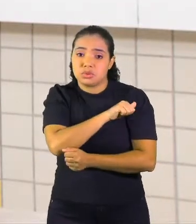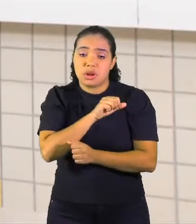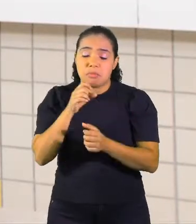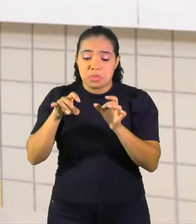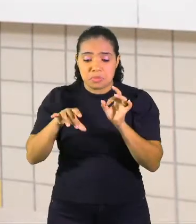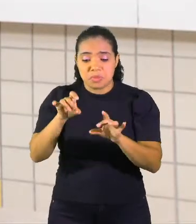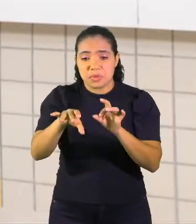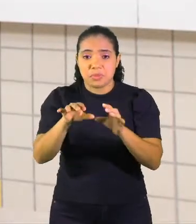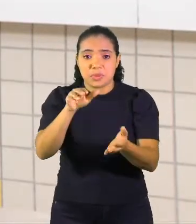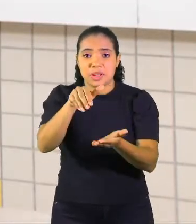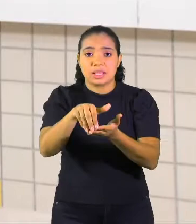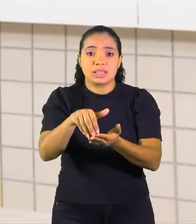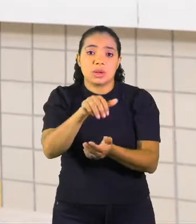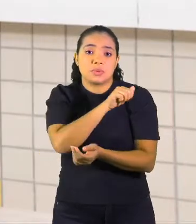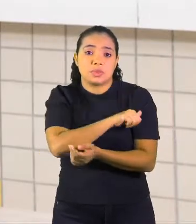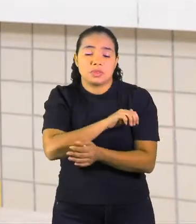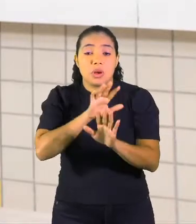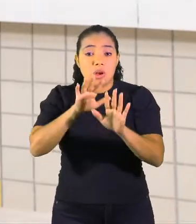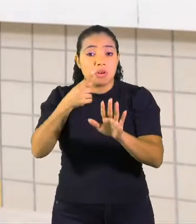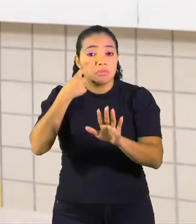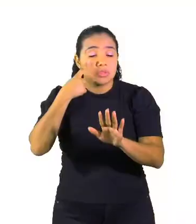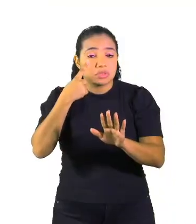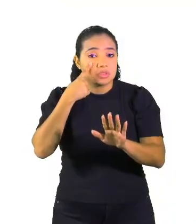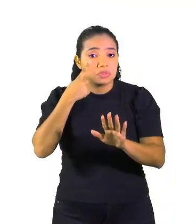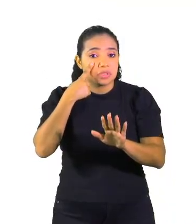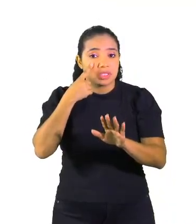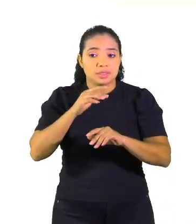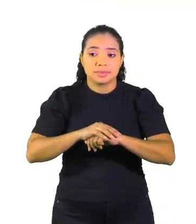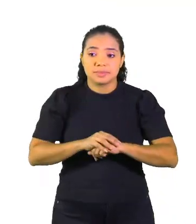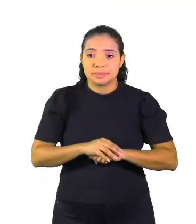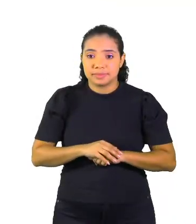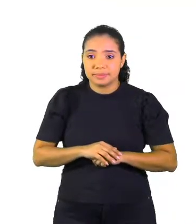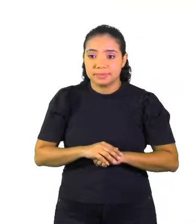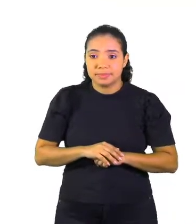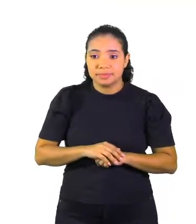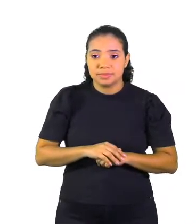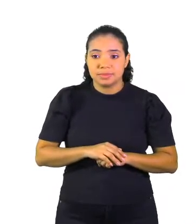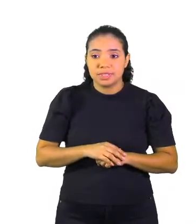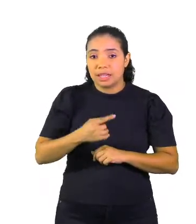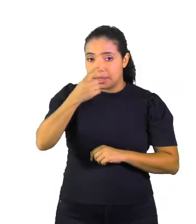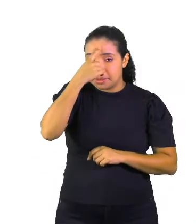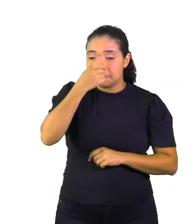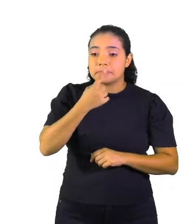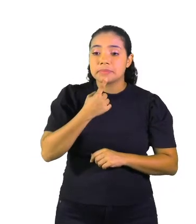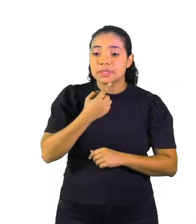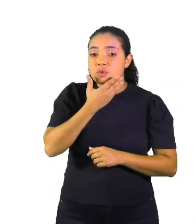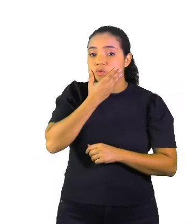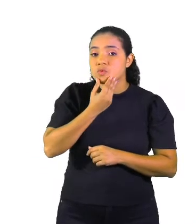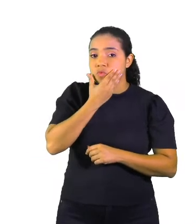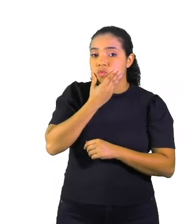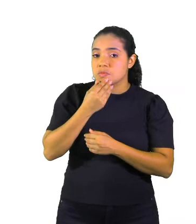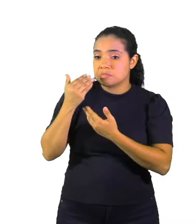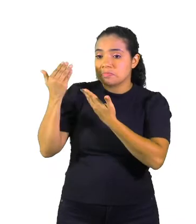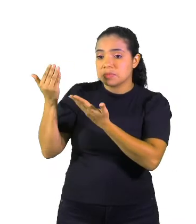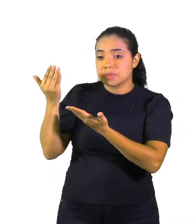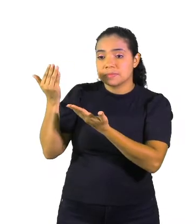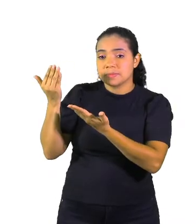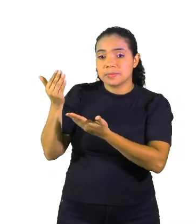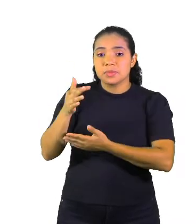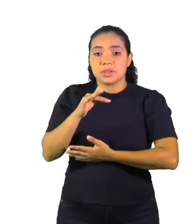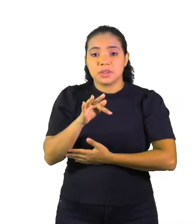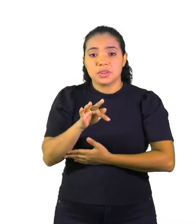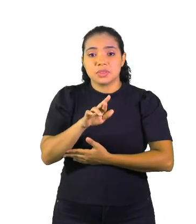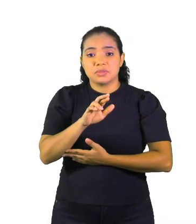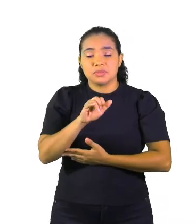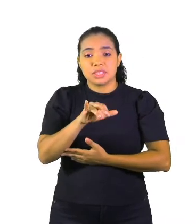Veja bem, vocês podem estar dando uma olhada na imagem do senhor Francisco. Essa é a